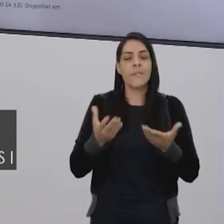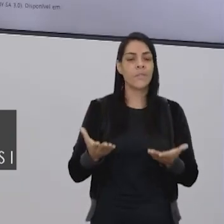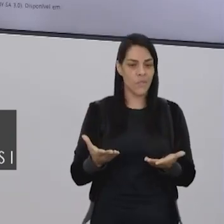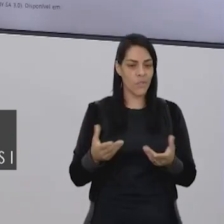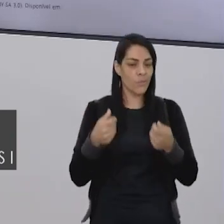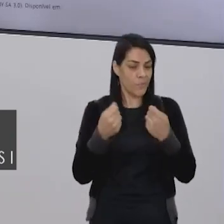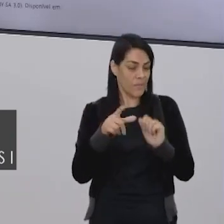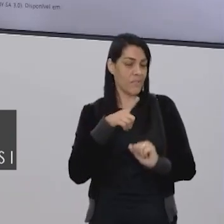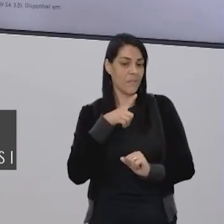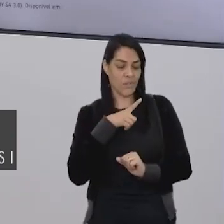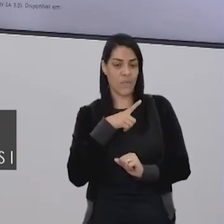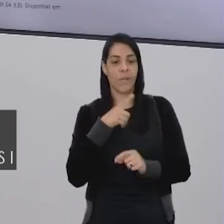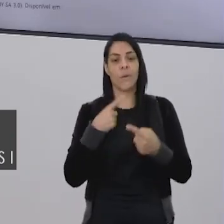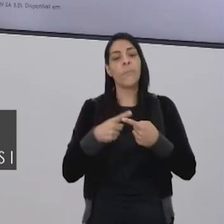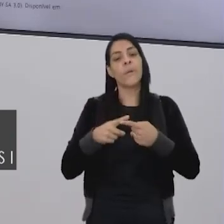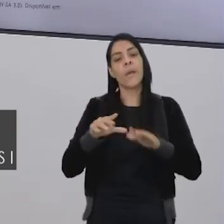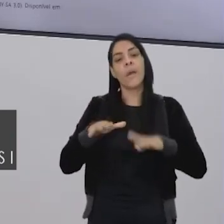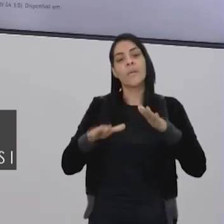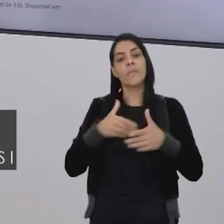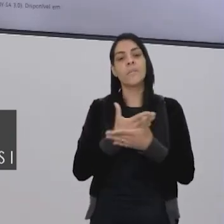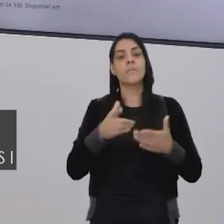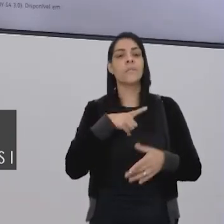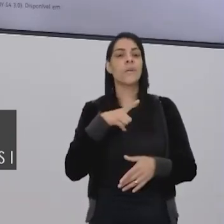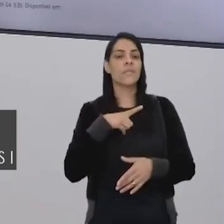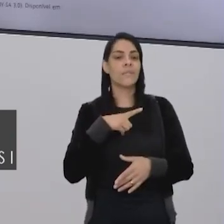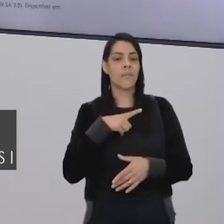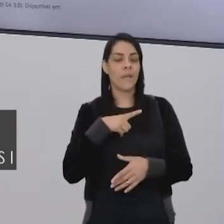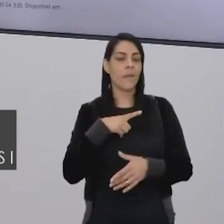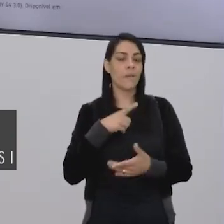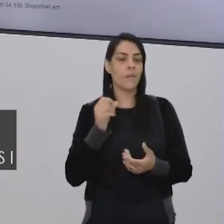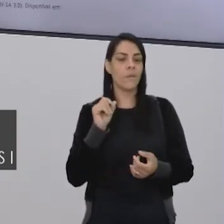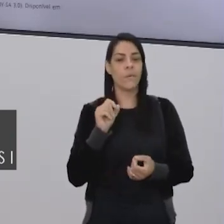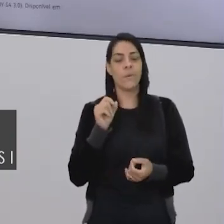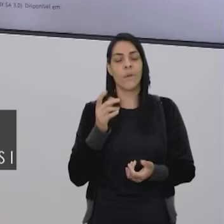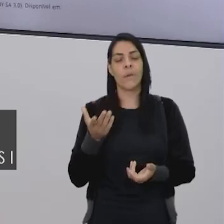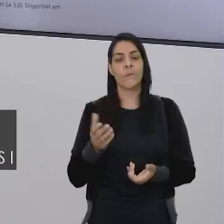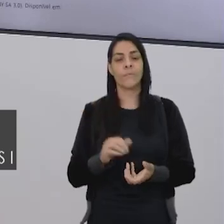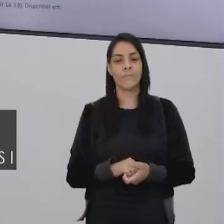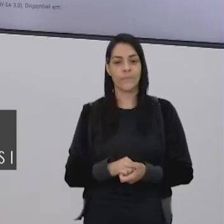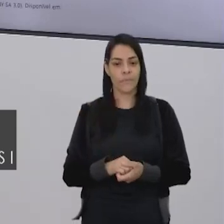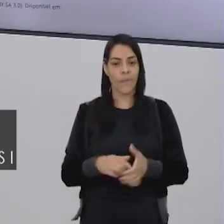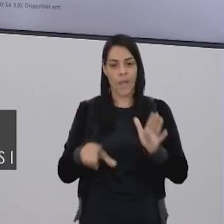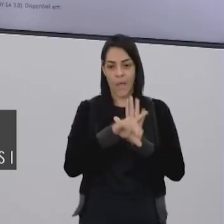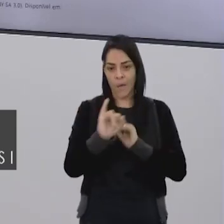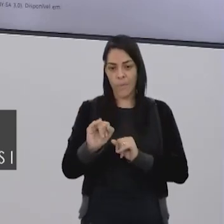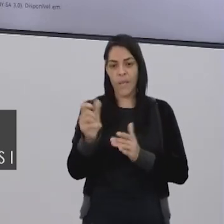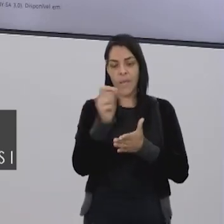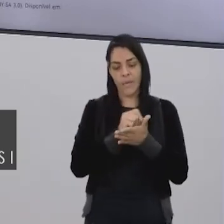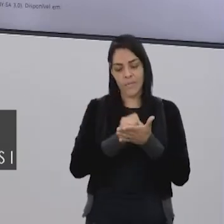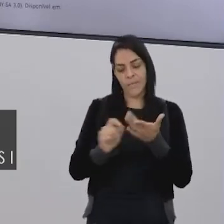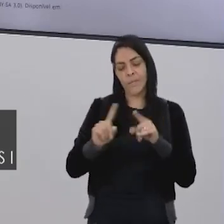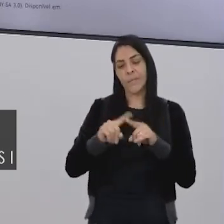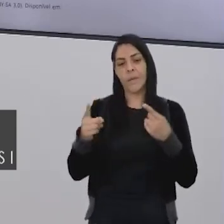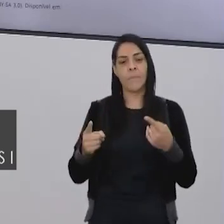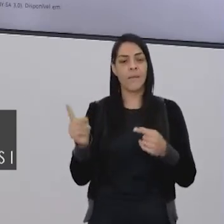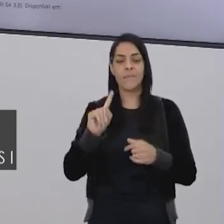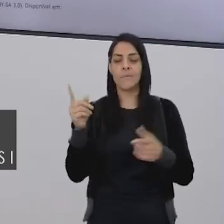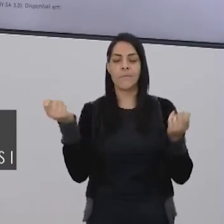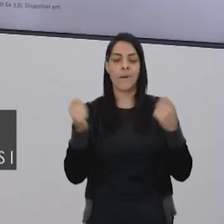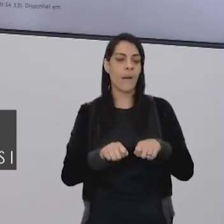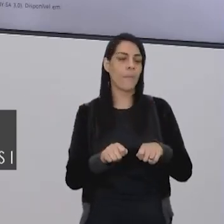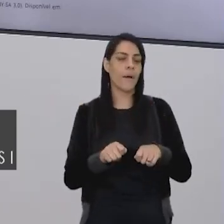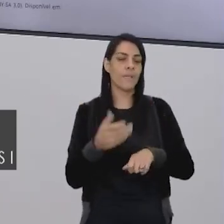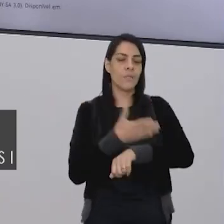acaba sendo... Por isso que às vezes a gente tem até aquela expressão, uma letra morta. Por quê? Porque é uma lei que foi escrita lá, mas ela não é capaz de ser